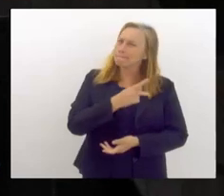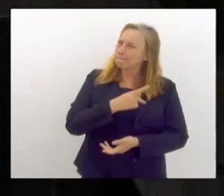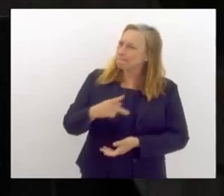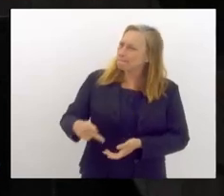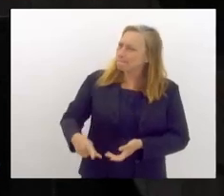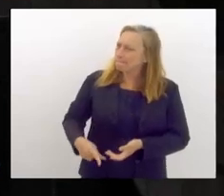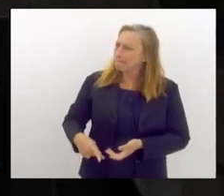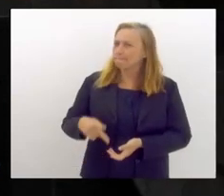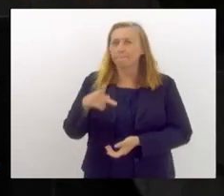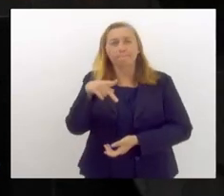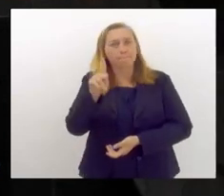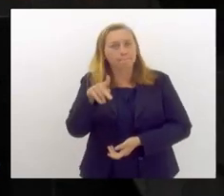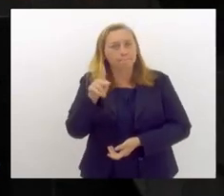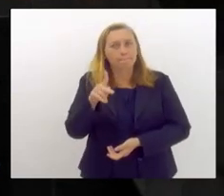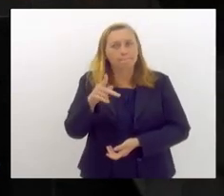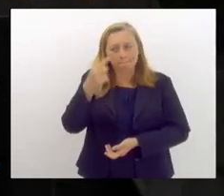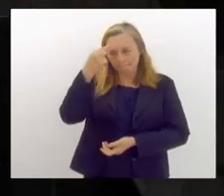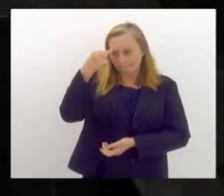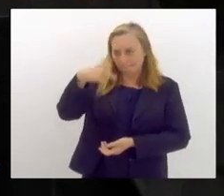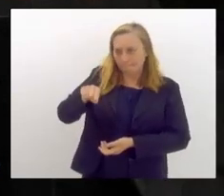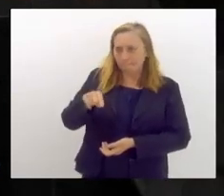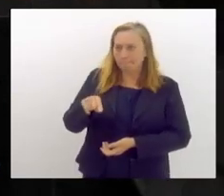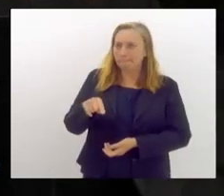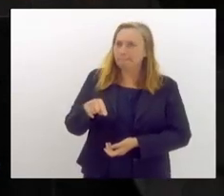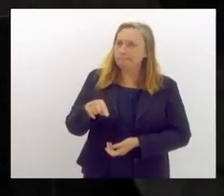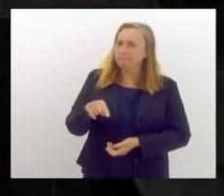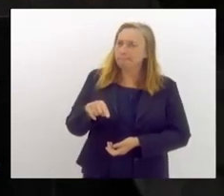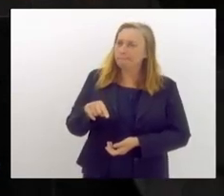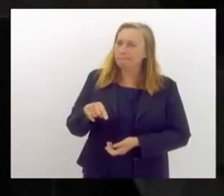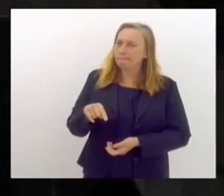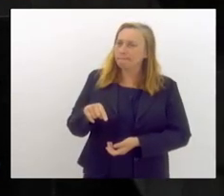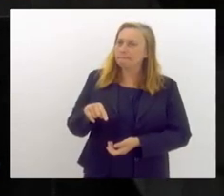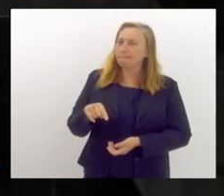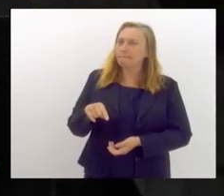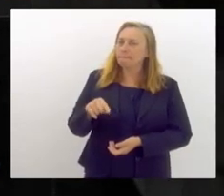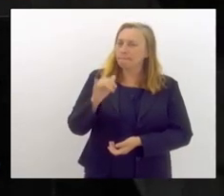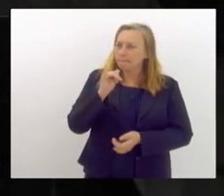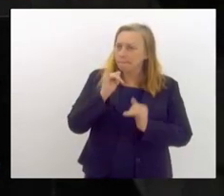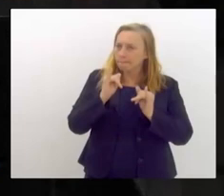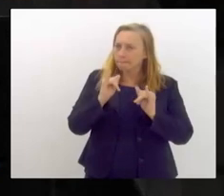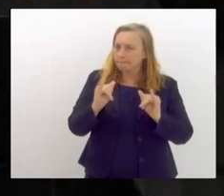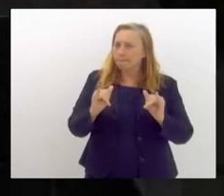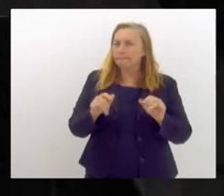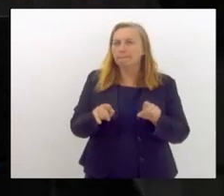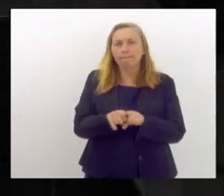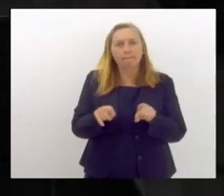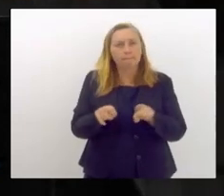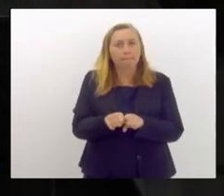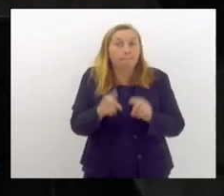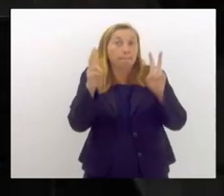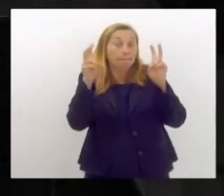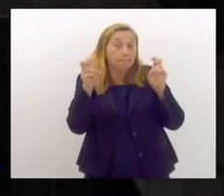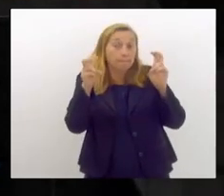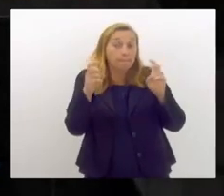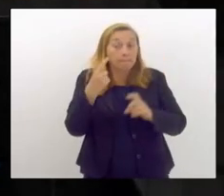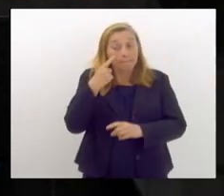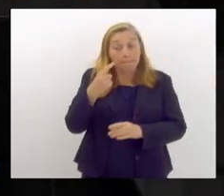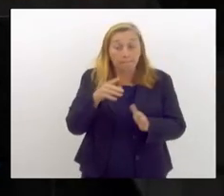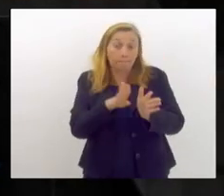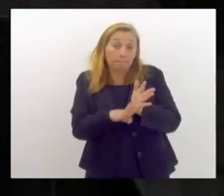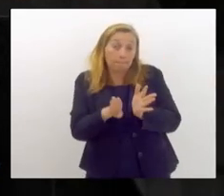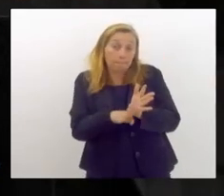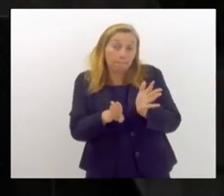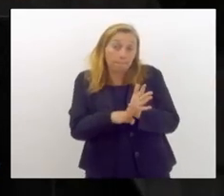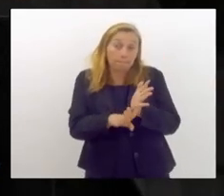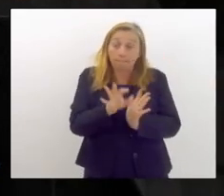Petrobras vai mandar auditar essa série histórica para ver se os gastos dedutíveis